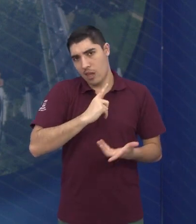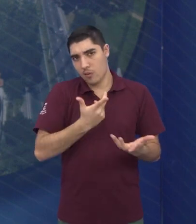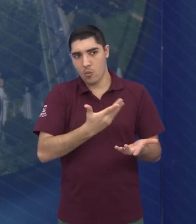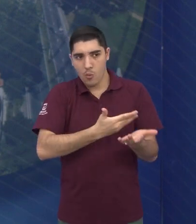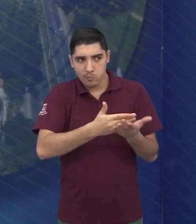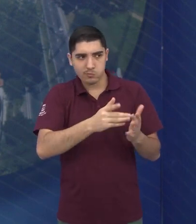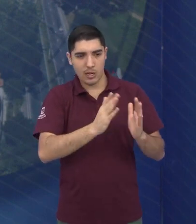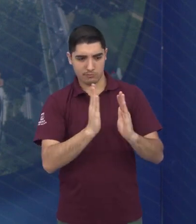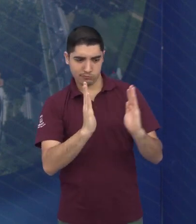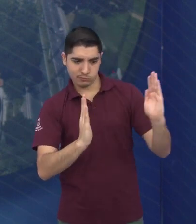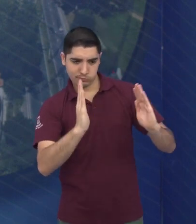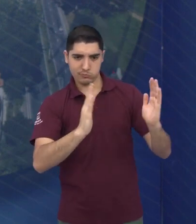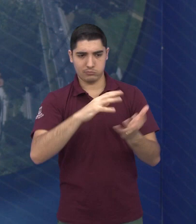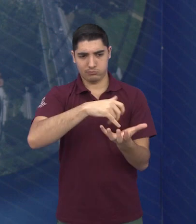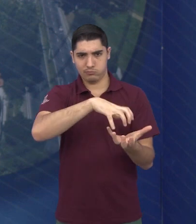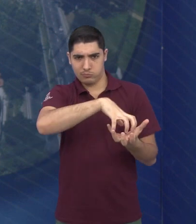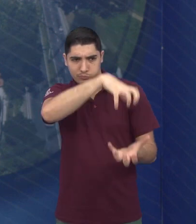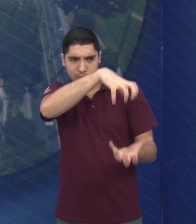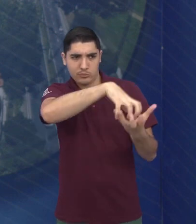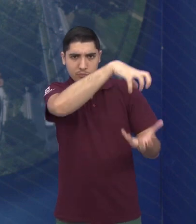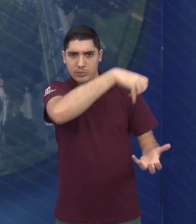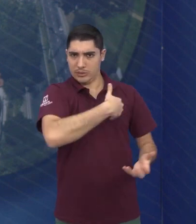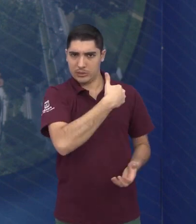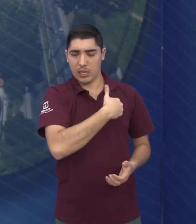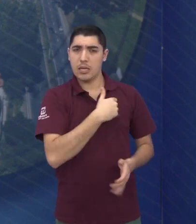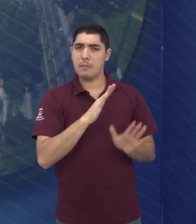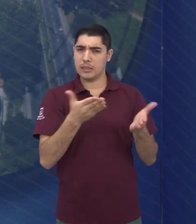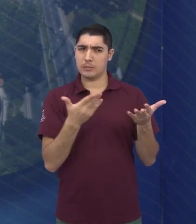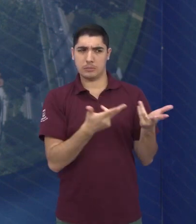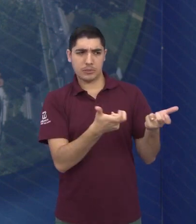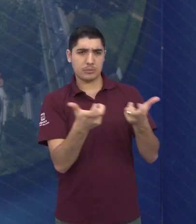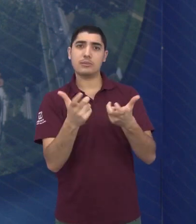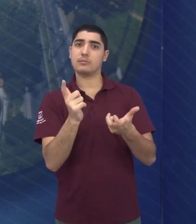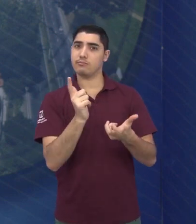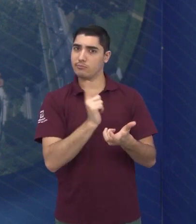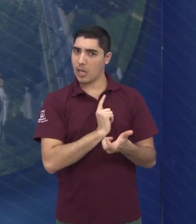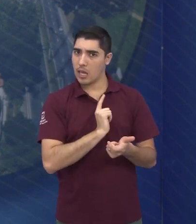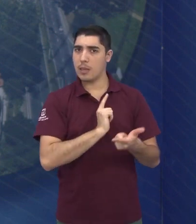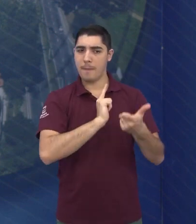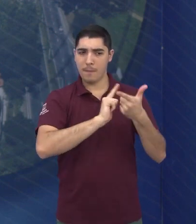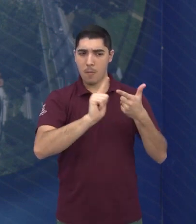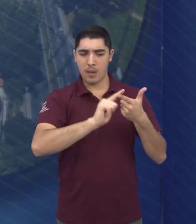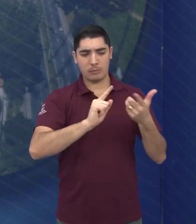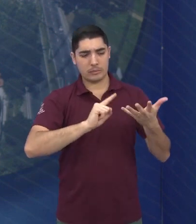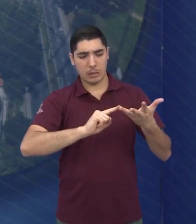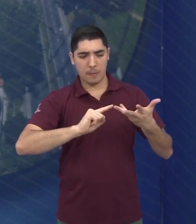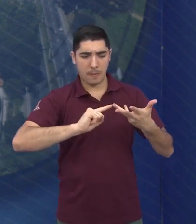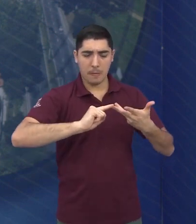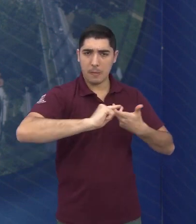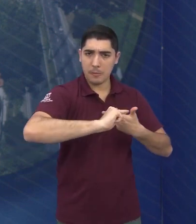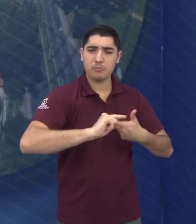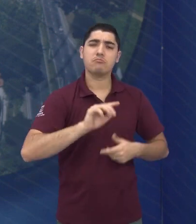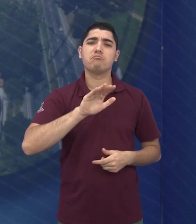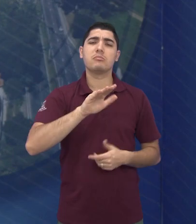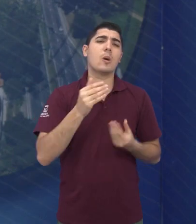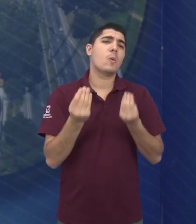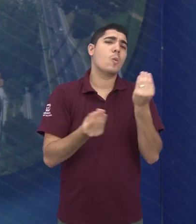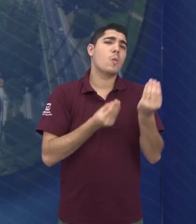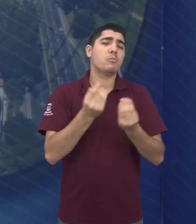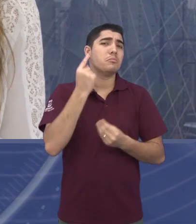está enfrentando, percebendo muitos problemas aí pela frente. Quais são as expectativas?